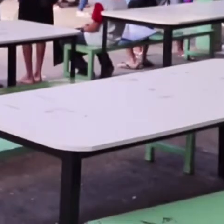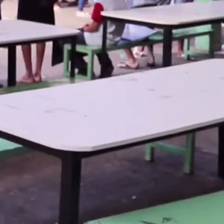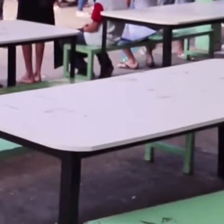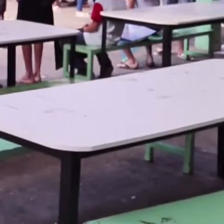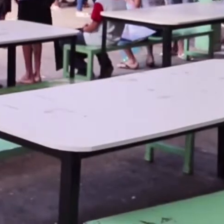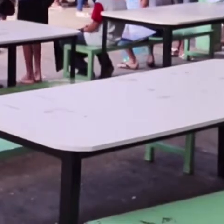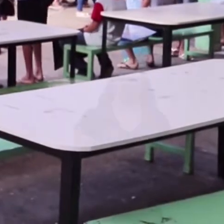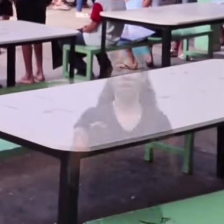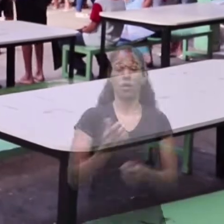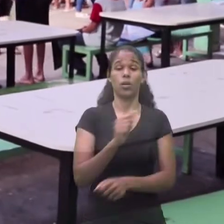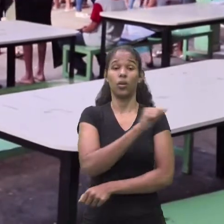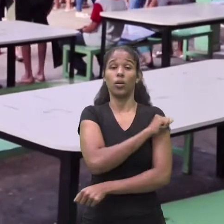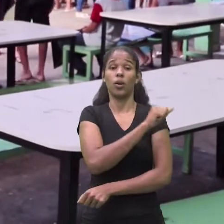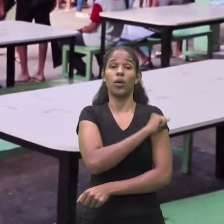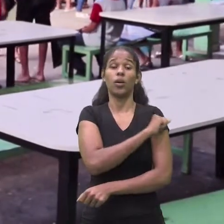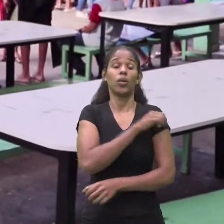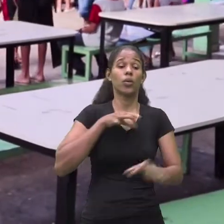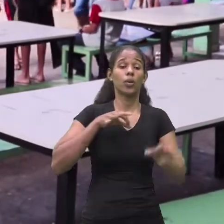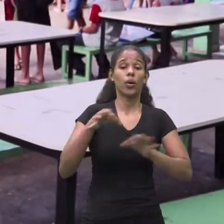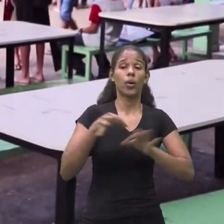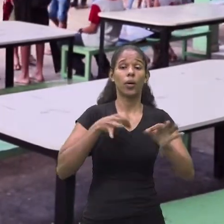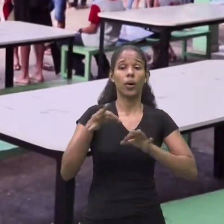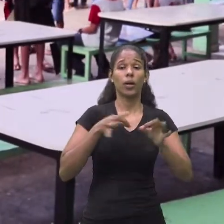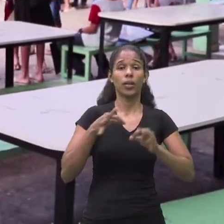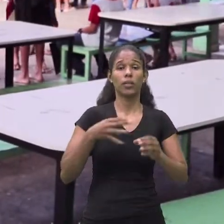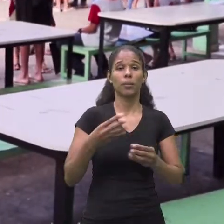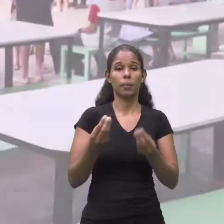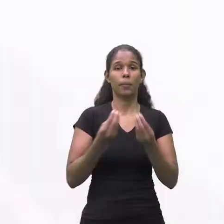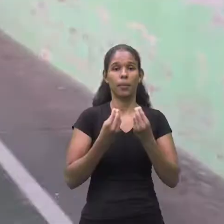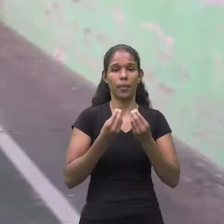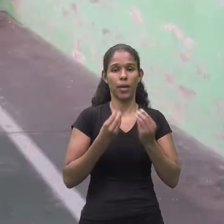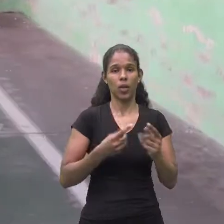Agora os estudantes estão se preparando para ir para o Arvinte para iniciar o festival.